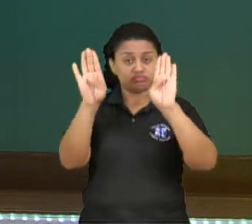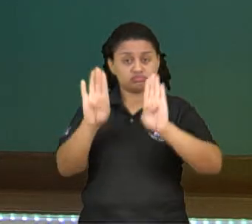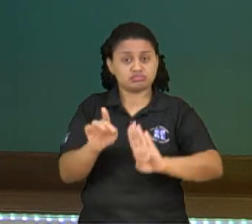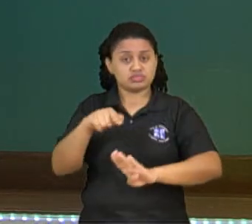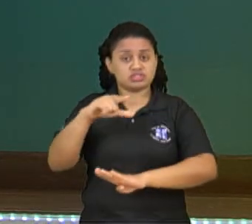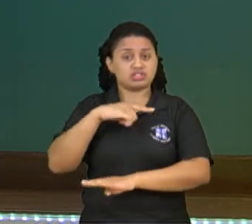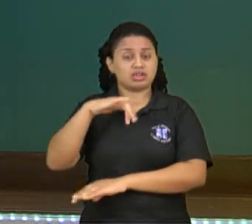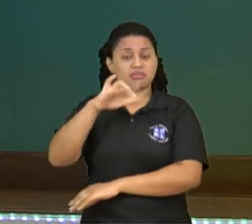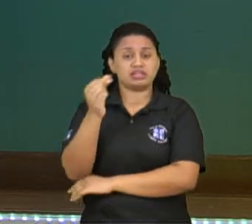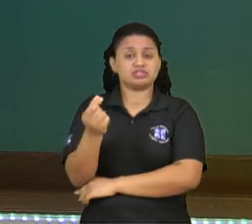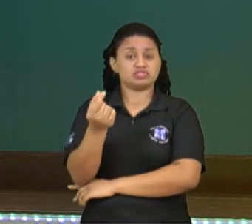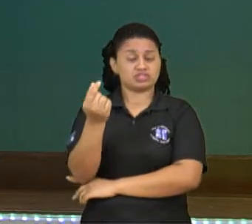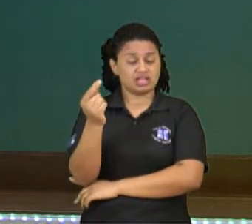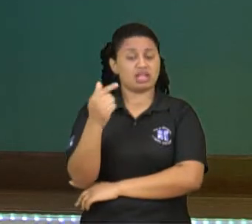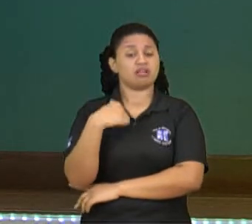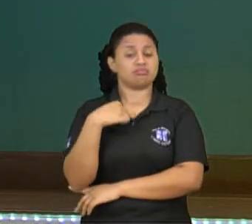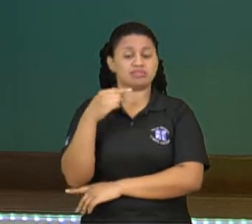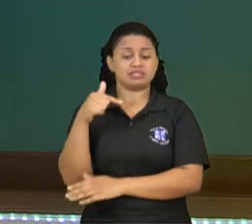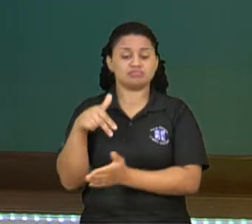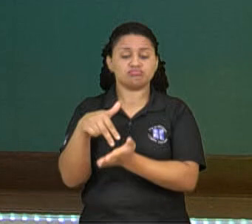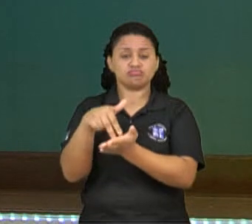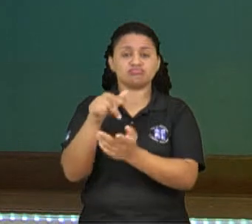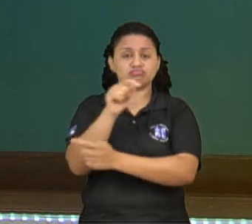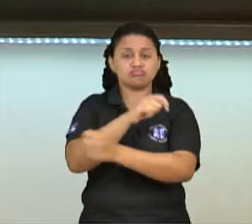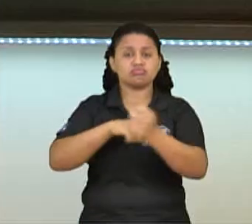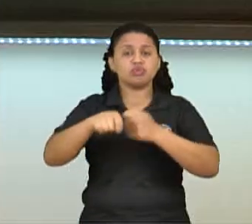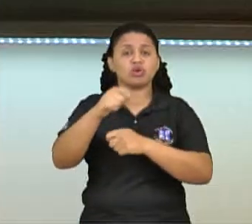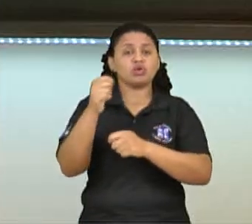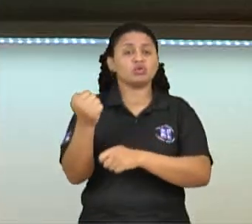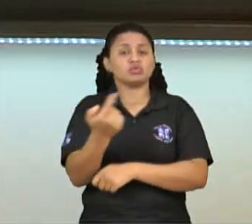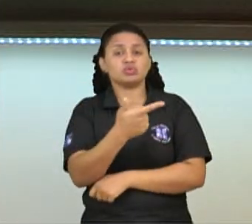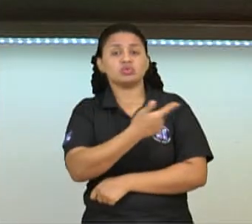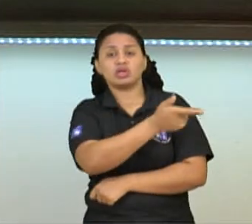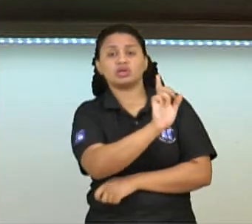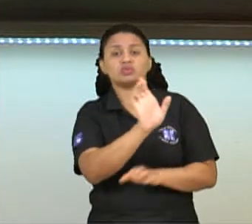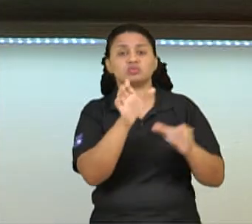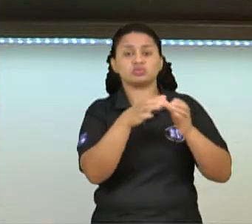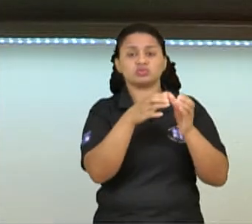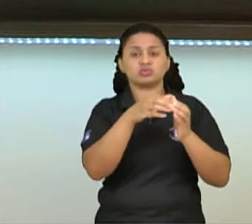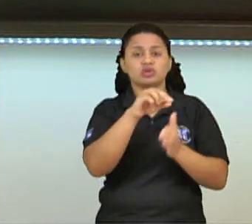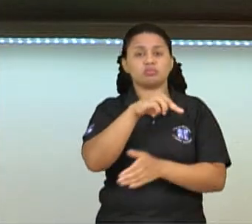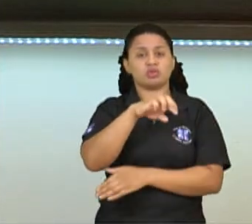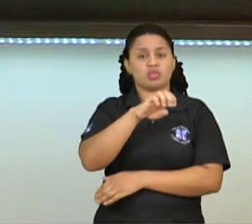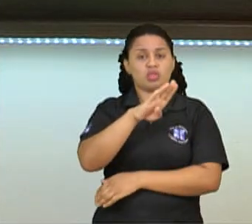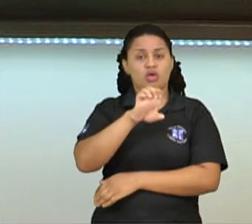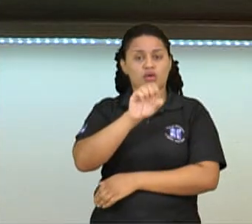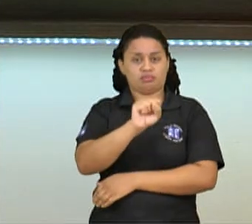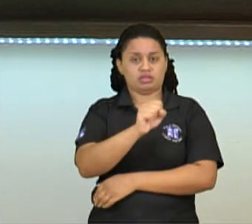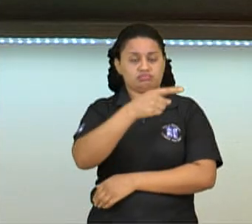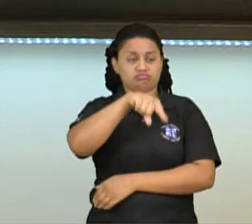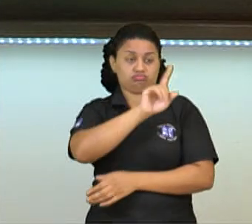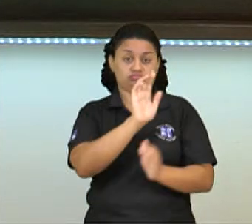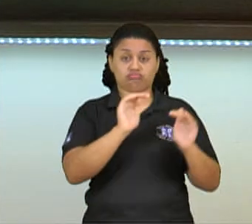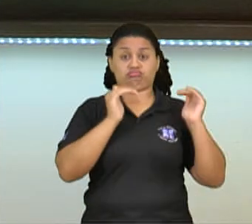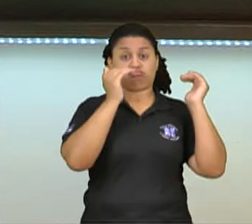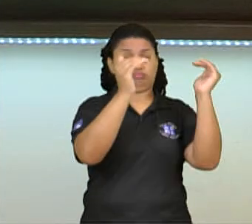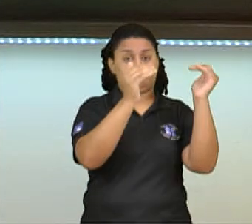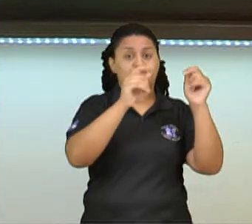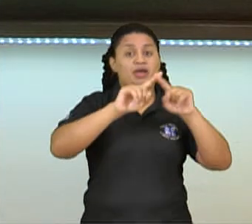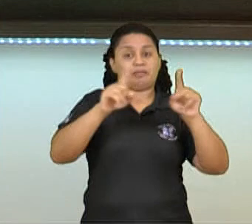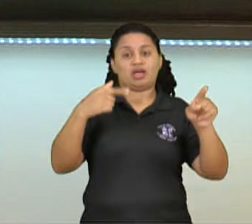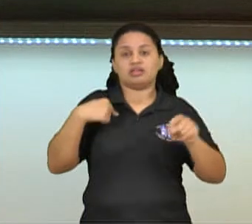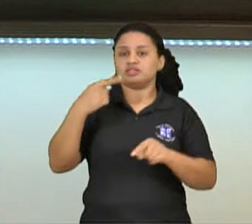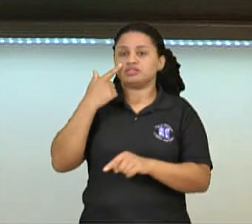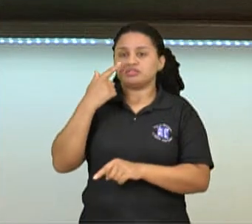mais dinheiro, muito mais posição econômica do que grupos da nobreza. Mas a gente vai ver que mesmo assim eles